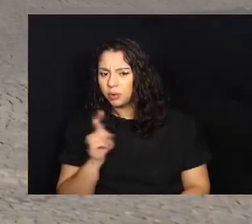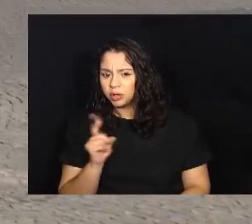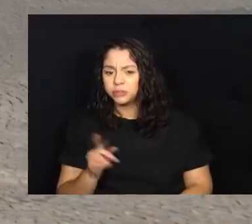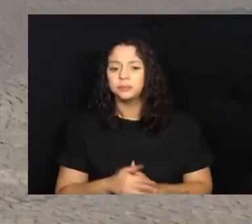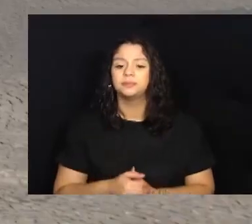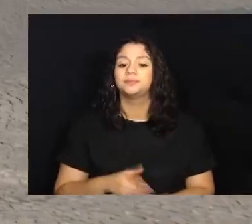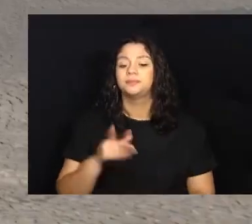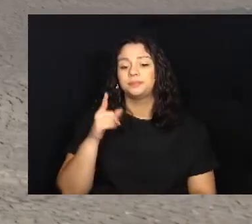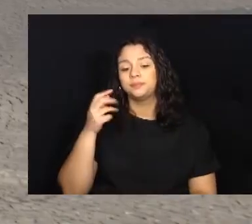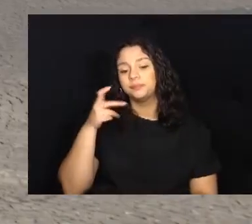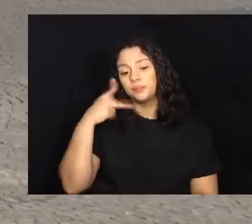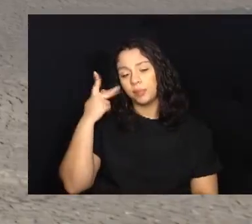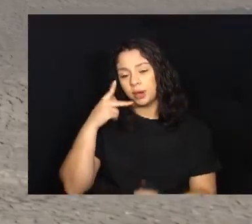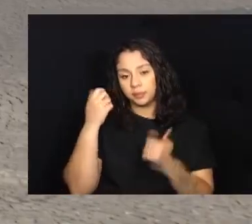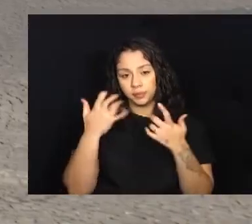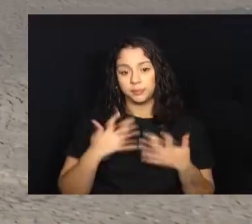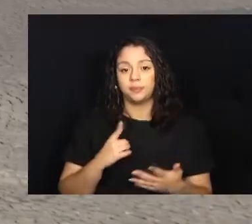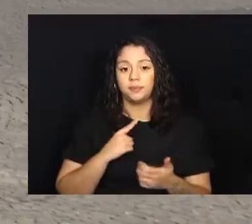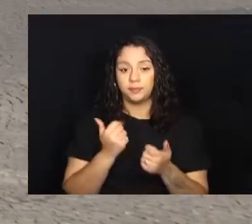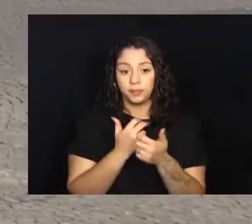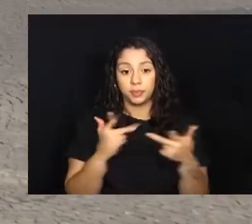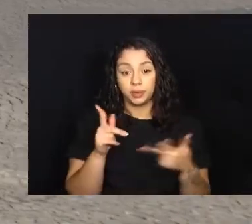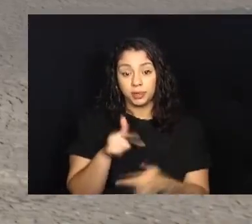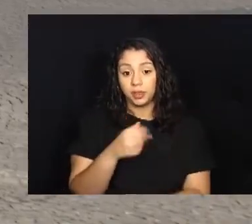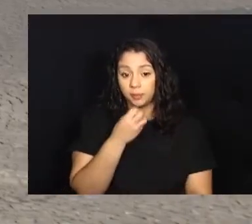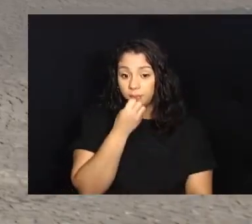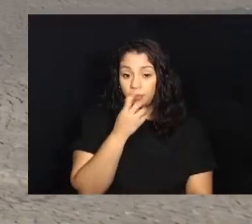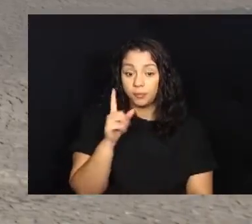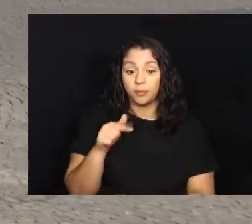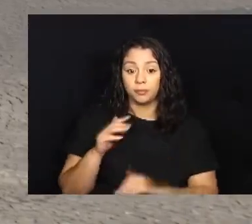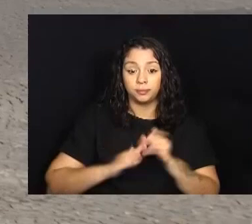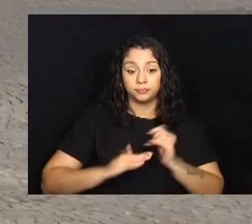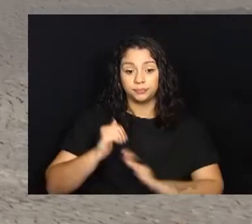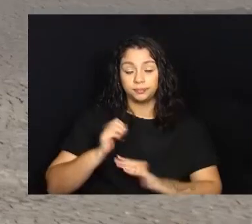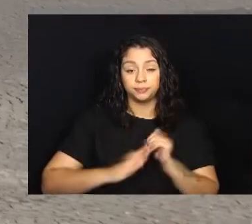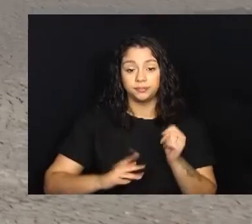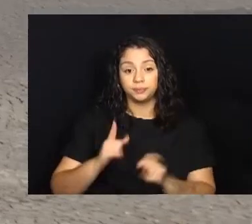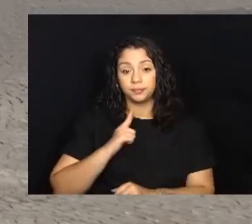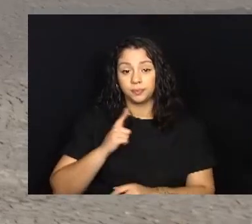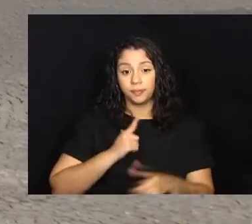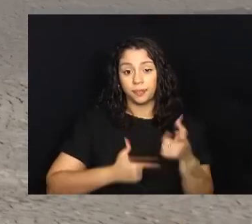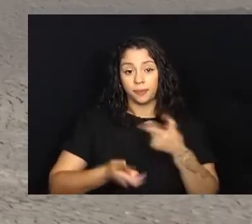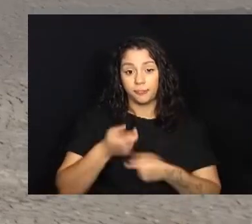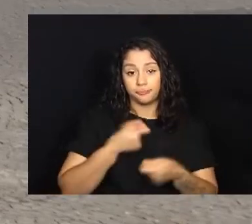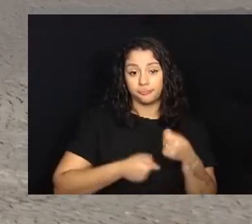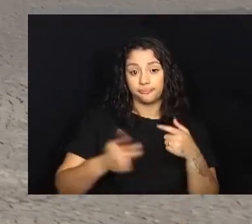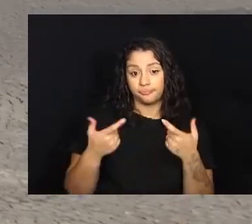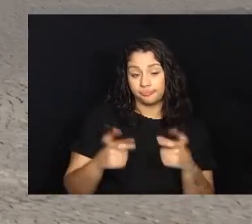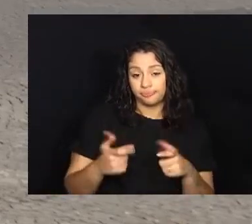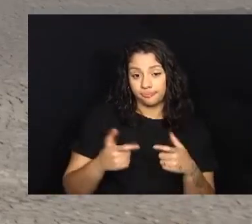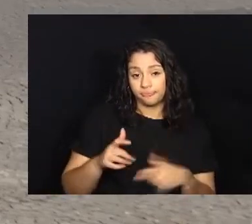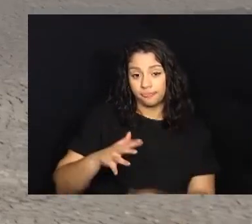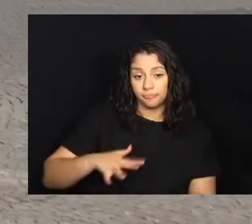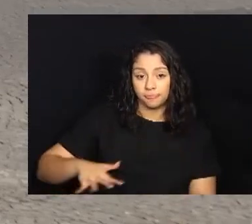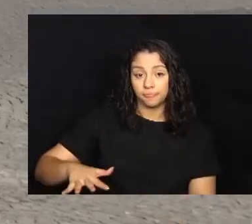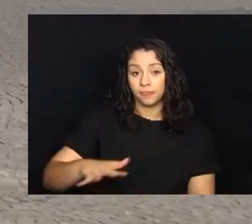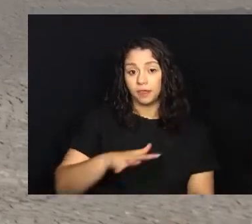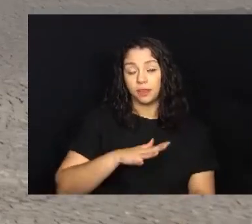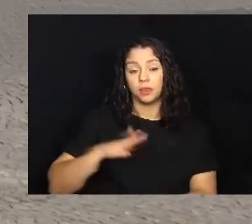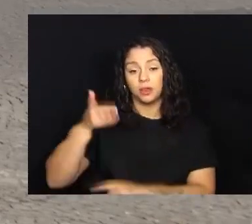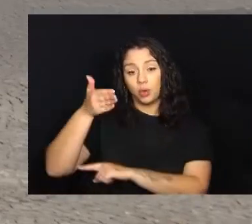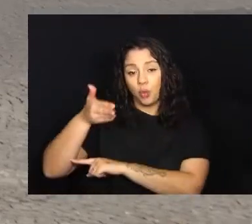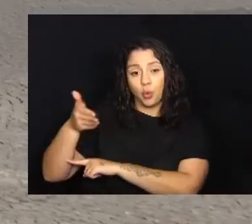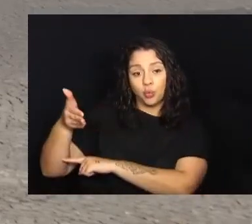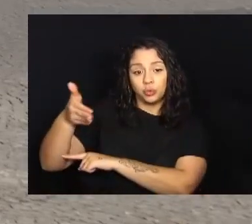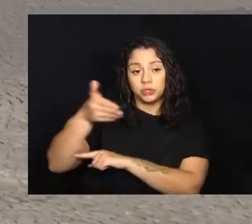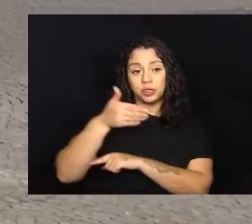O parlamentar ressaltou que a comissão vai abordar os benefícios que a atividade traz para a economia local,